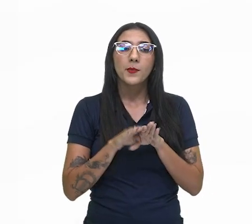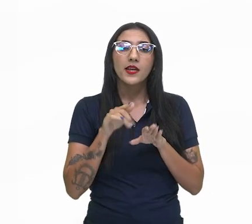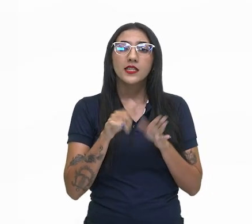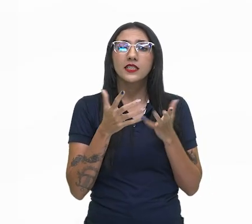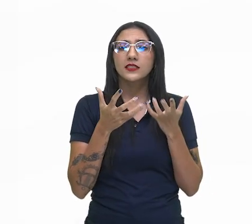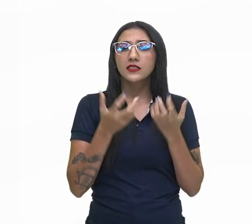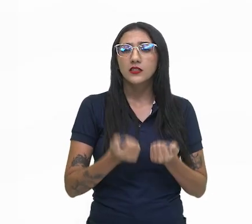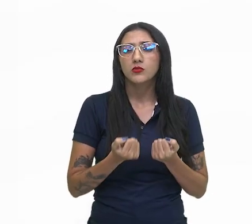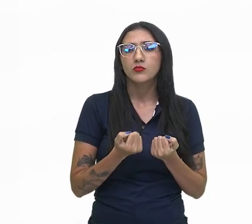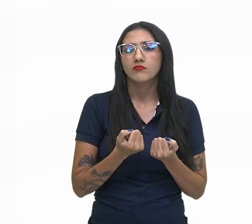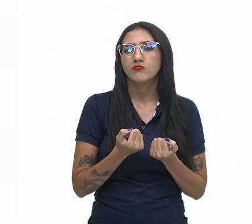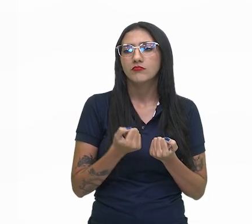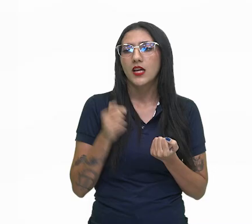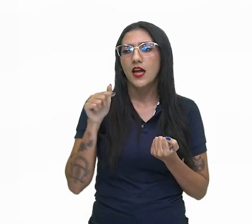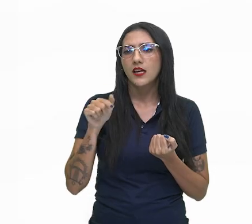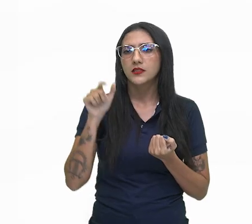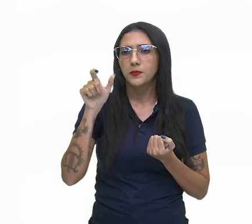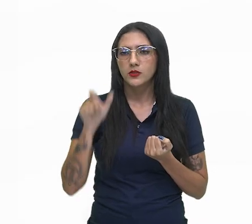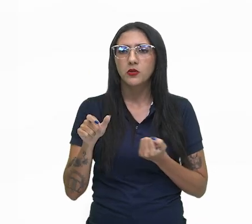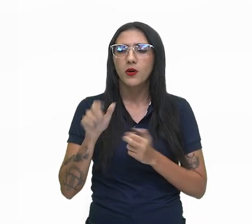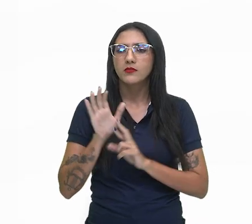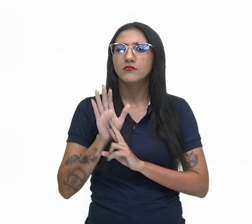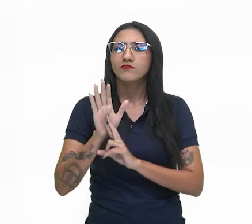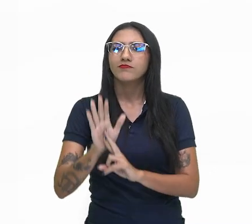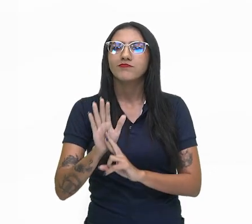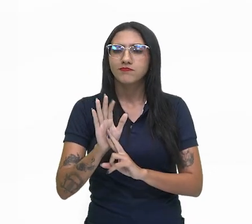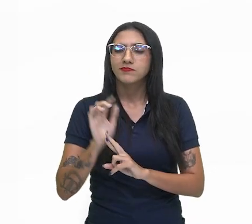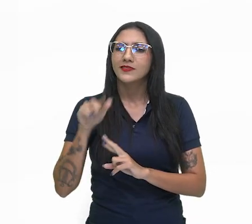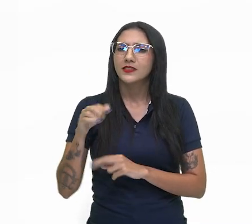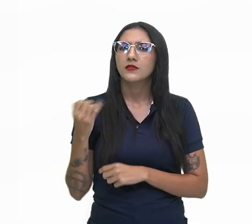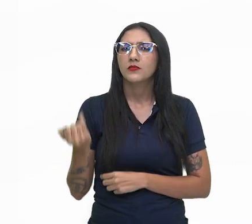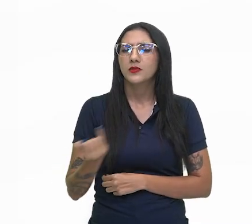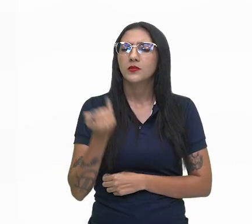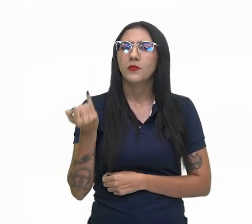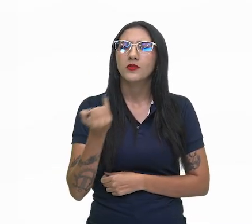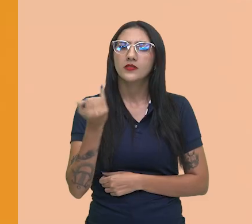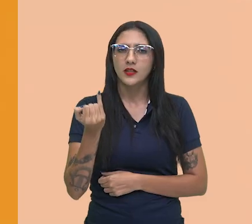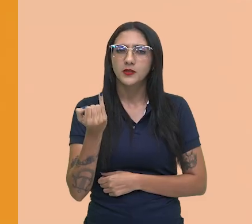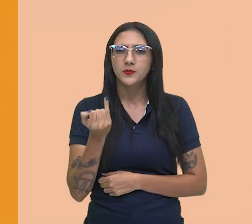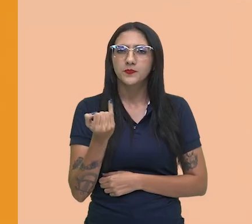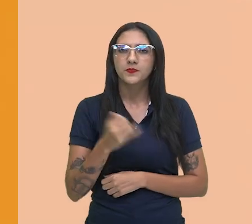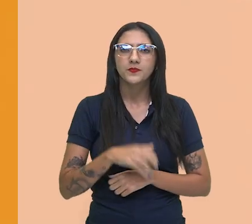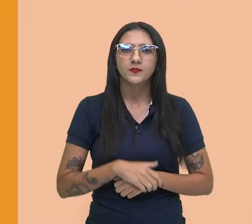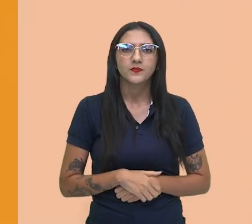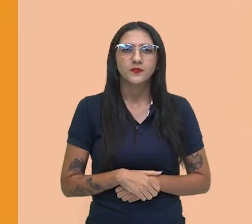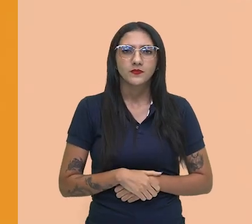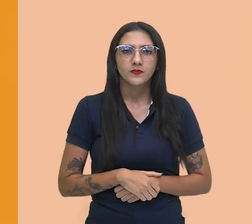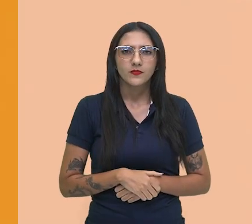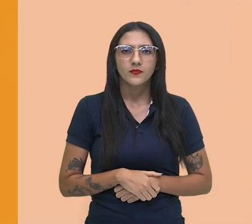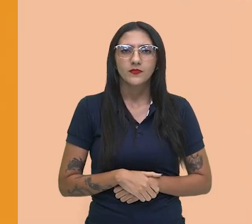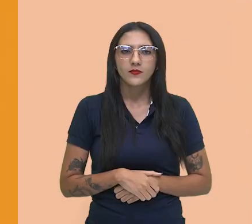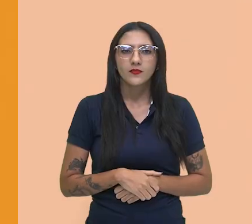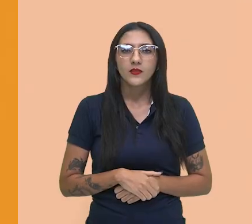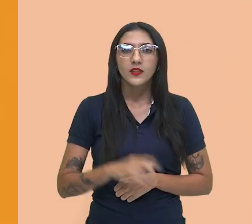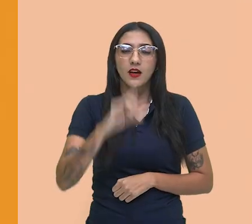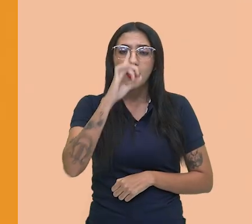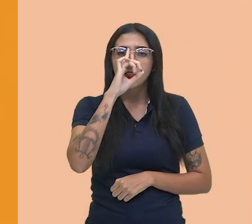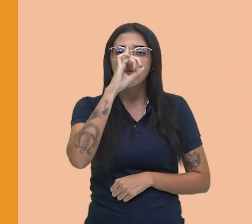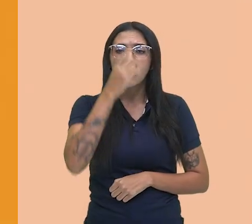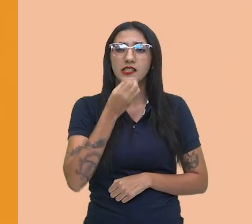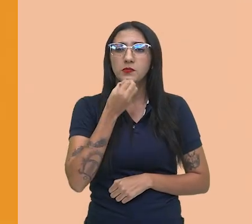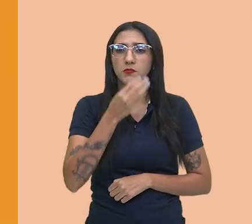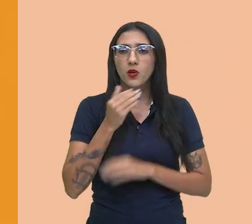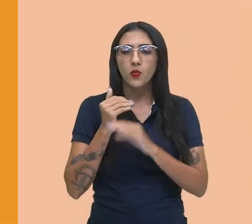aceitação social desse representante. Gente, isso é muito importante, tá? A ideia de bem comum